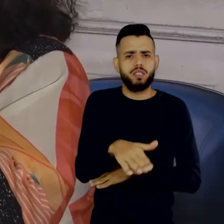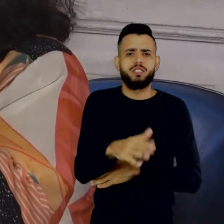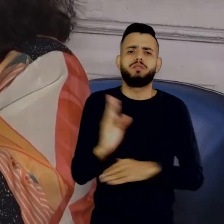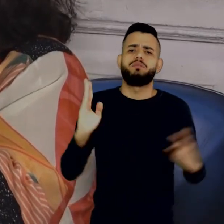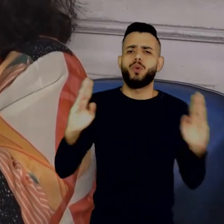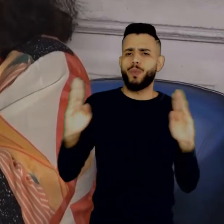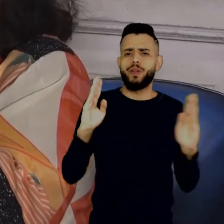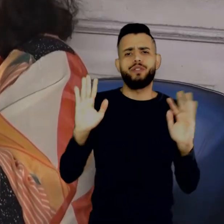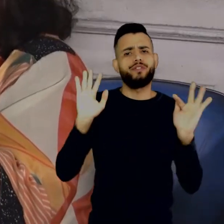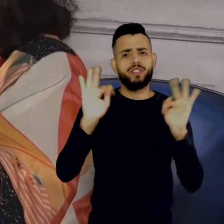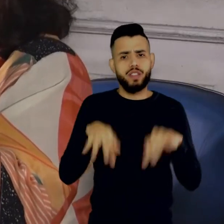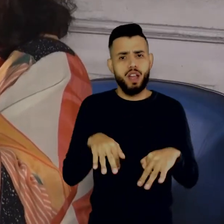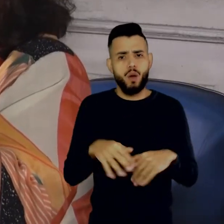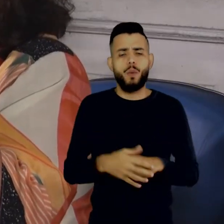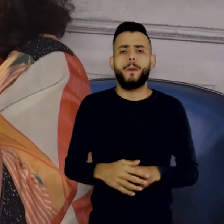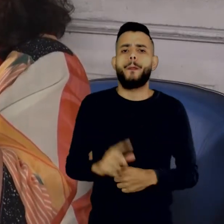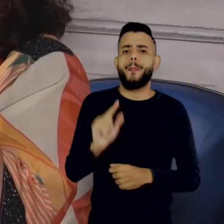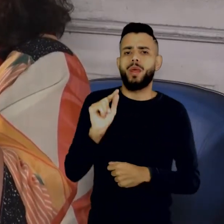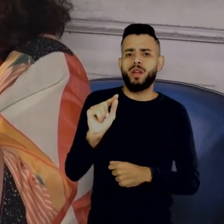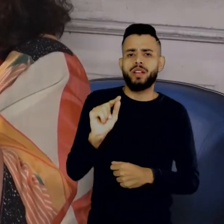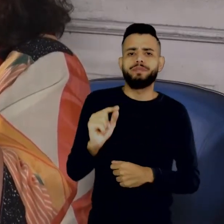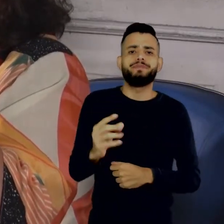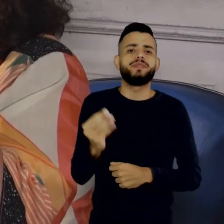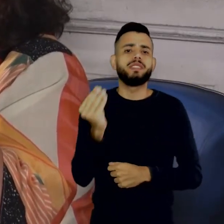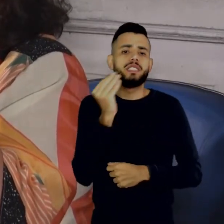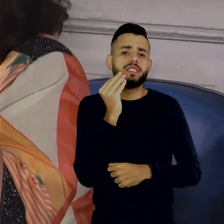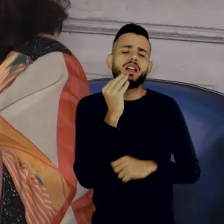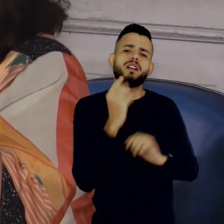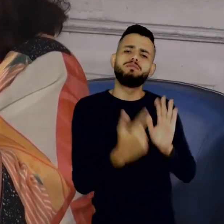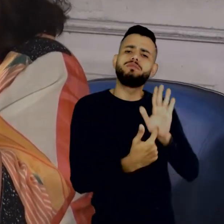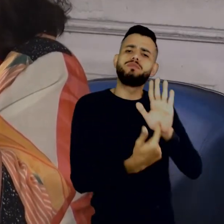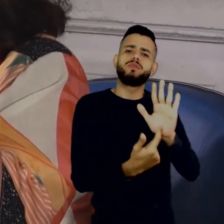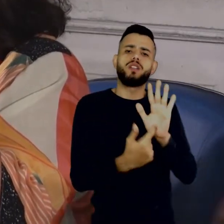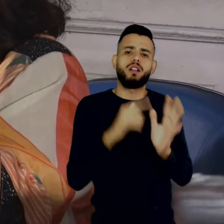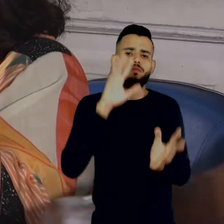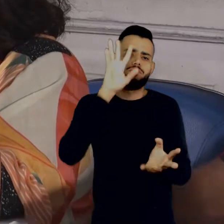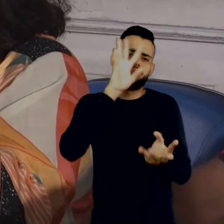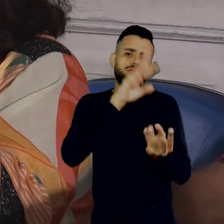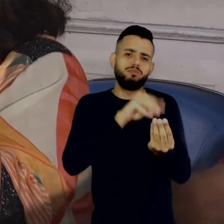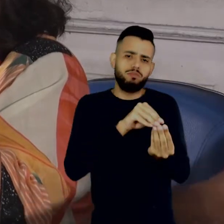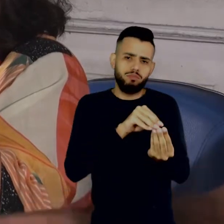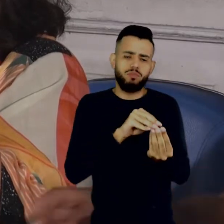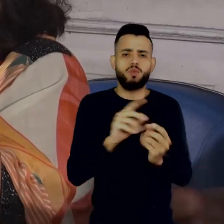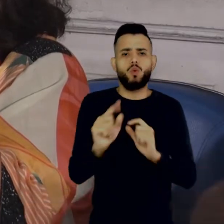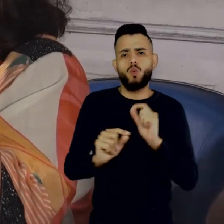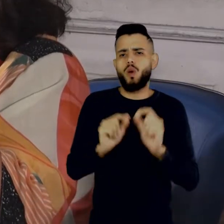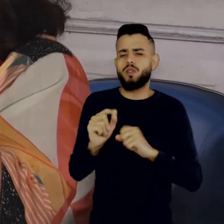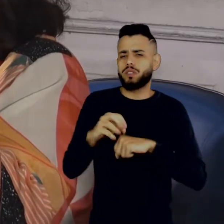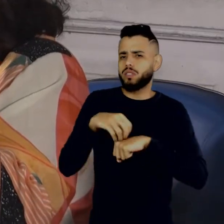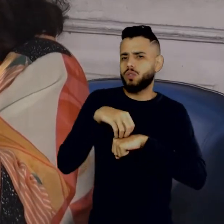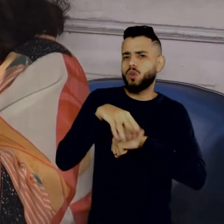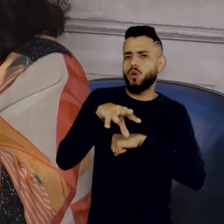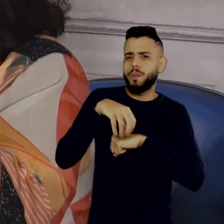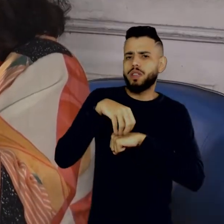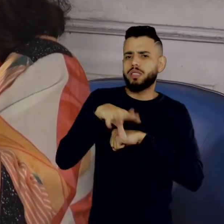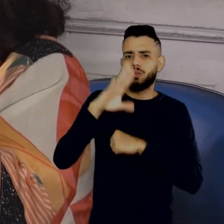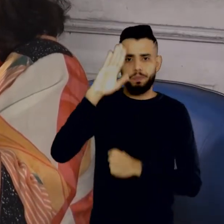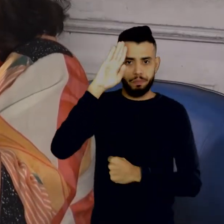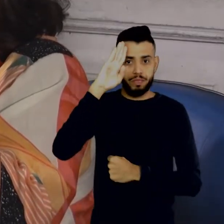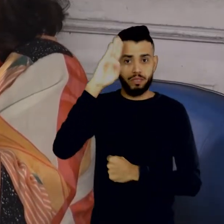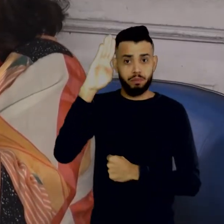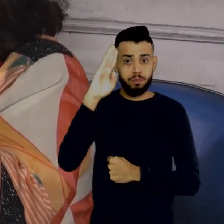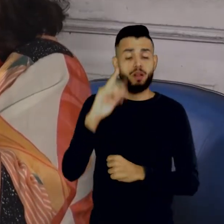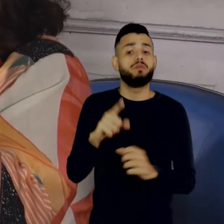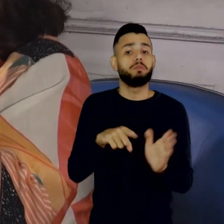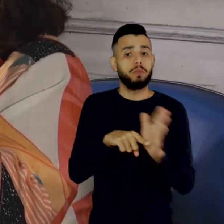nosso seminário, é uma tentativa de apresentar sinteticamente as recomendações principais da